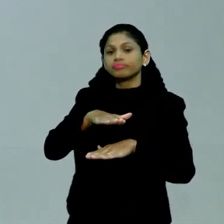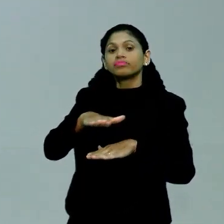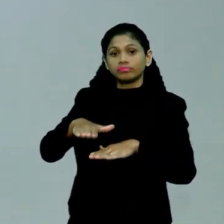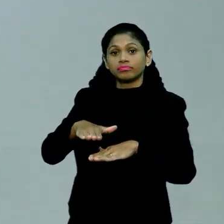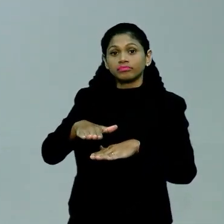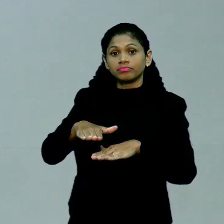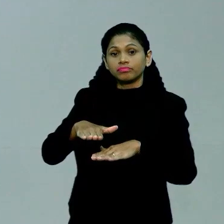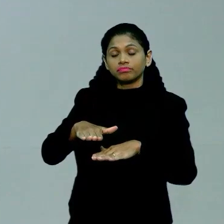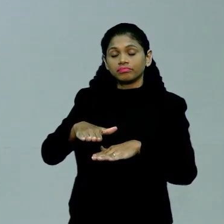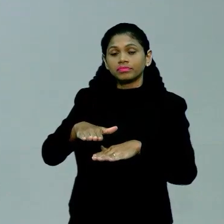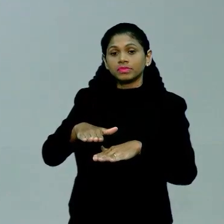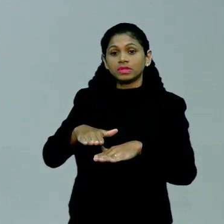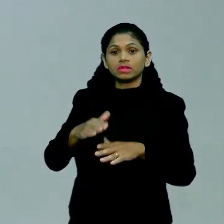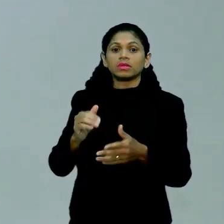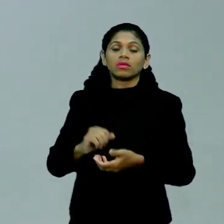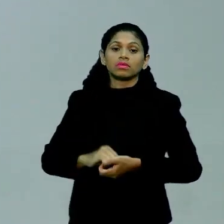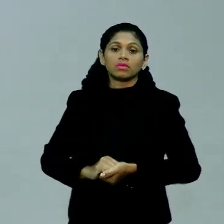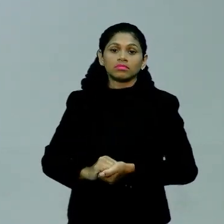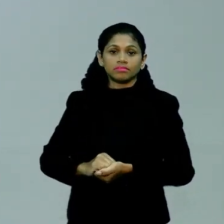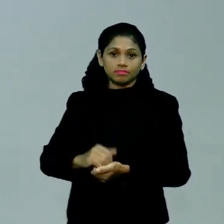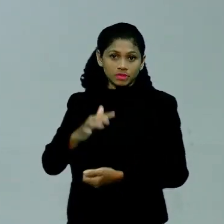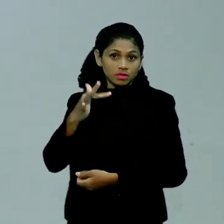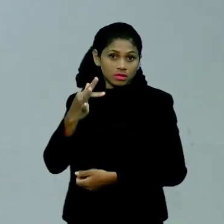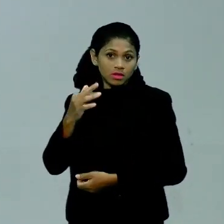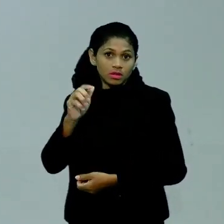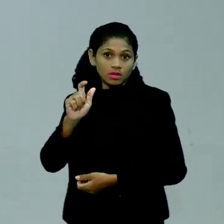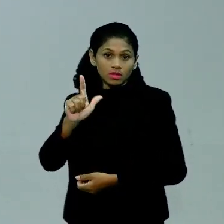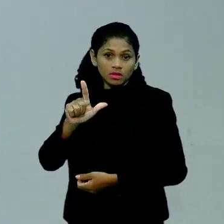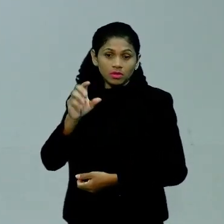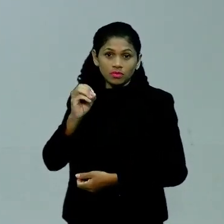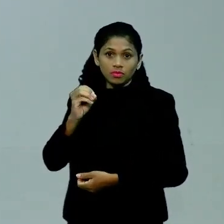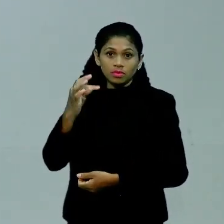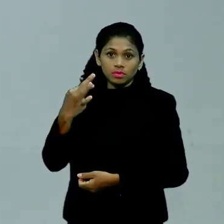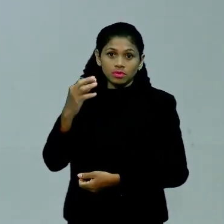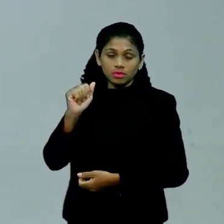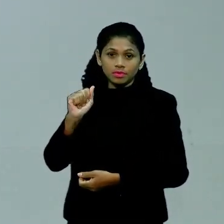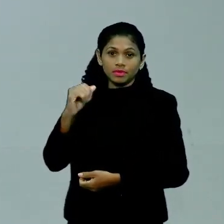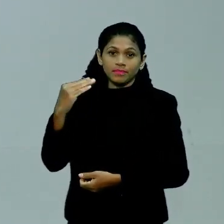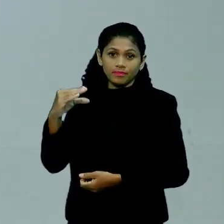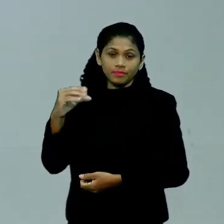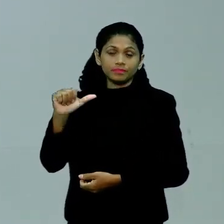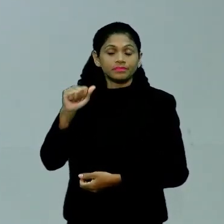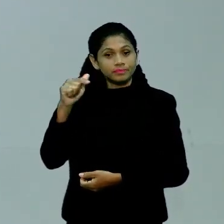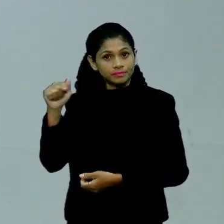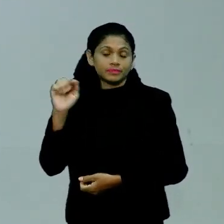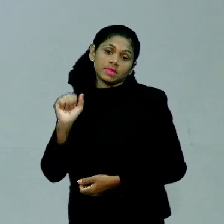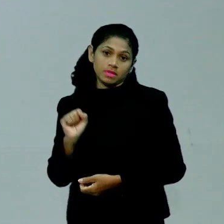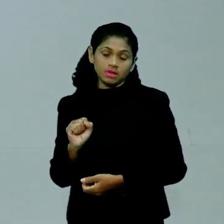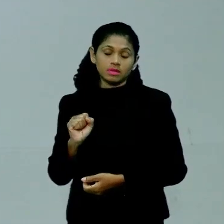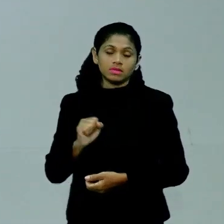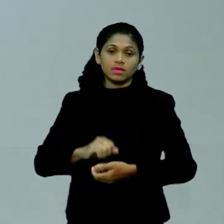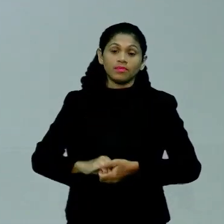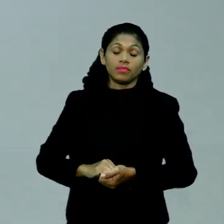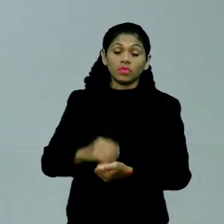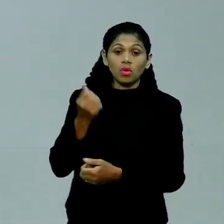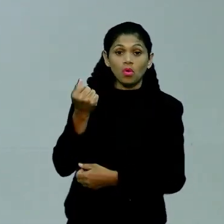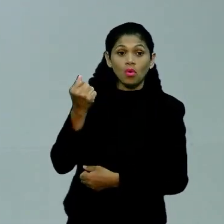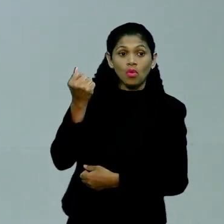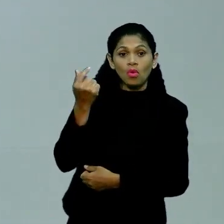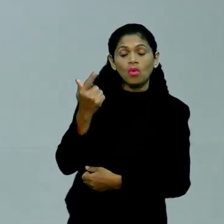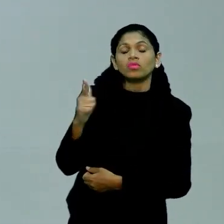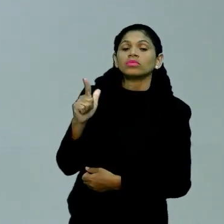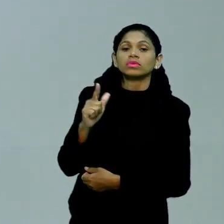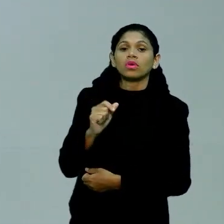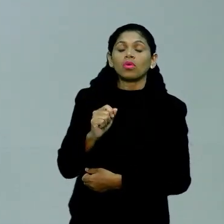sobrenadante. E aí nós chamamos de flotação. Um outro exemplo de flotação é colocar pó de serra, né, serragem